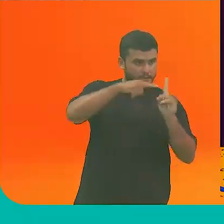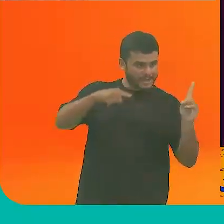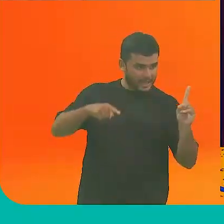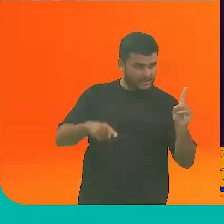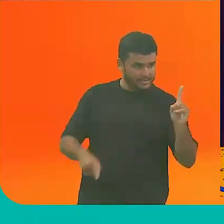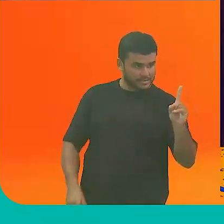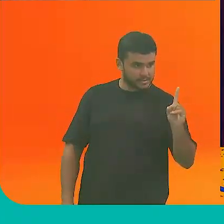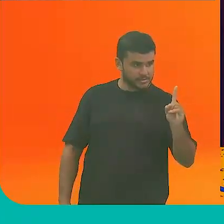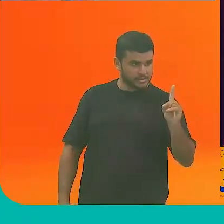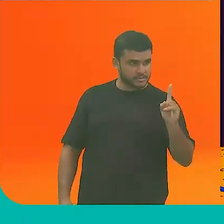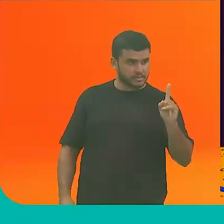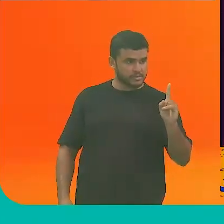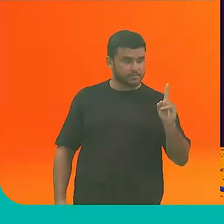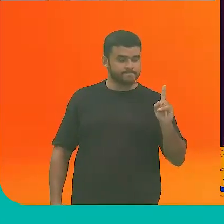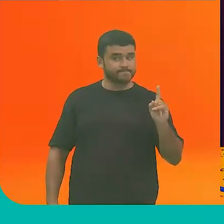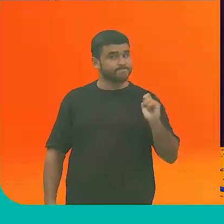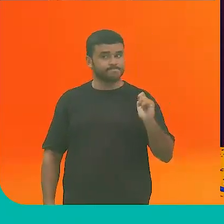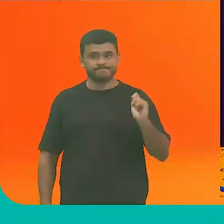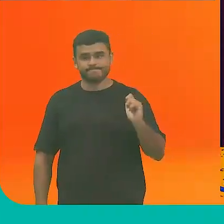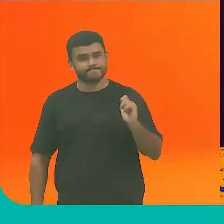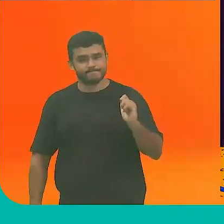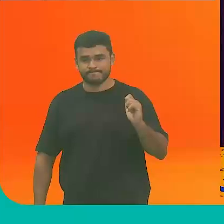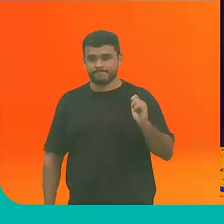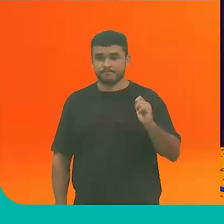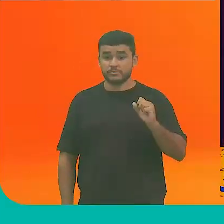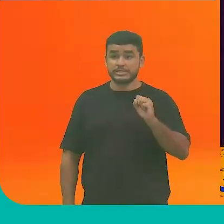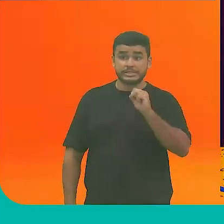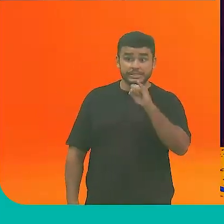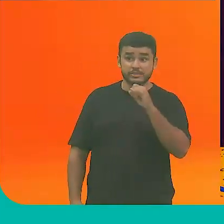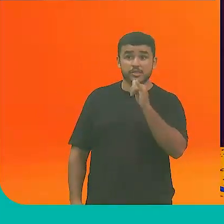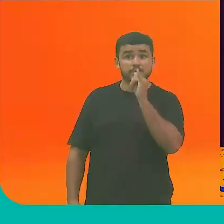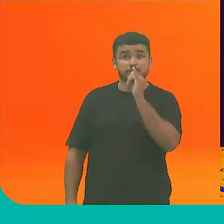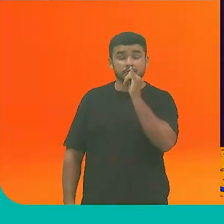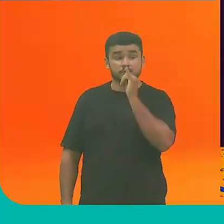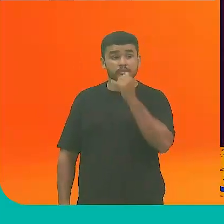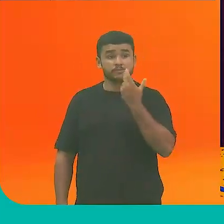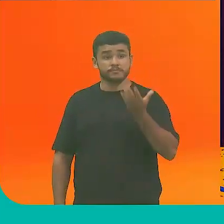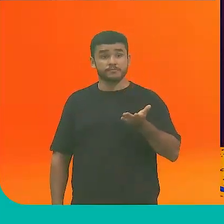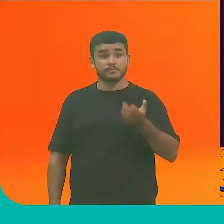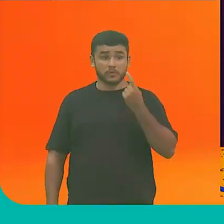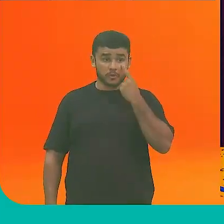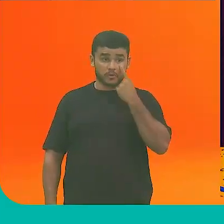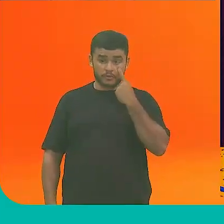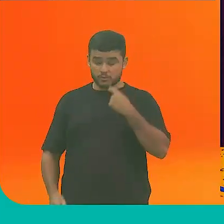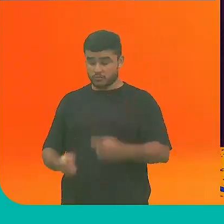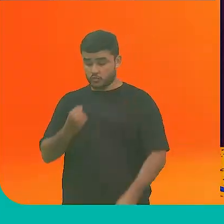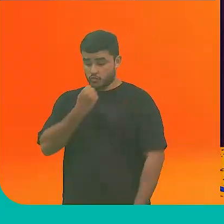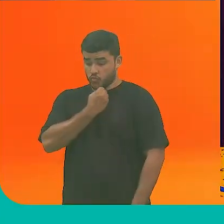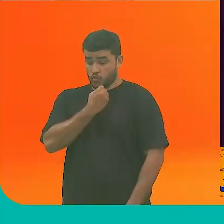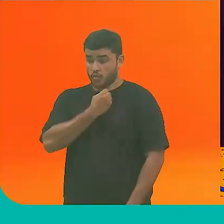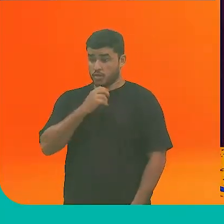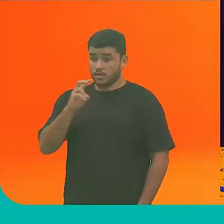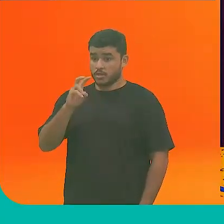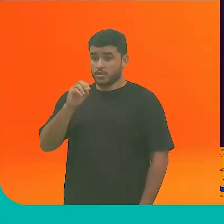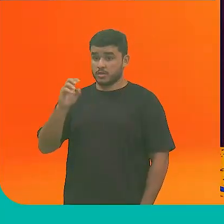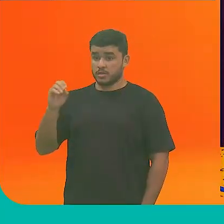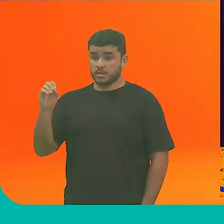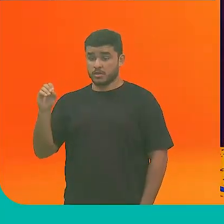né? Pessoal, a nota 500, tá? A nota 500, ela